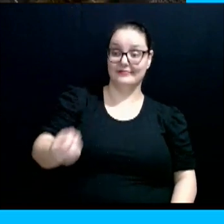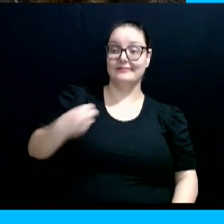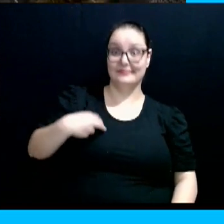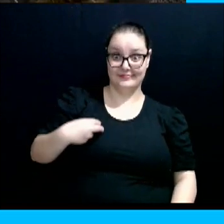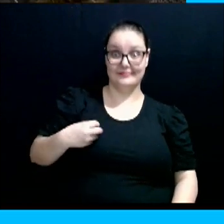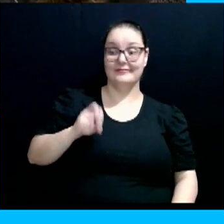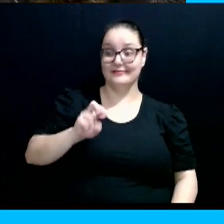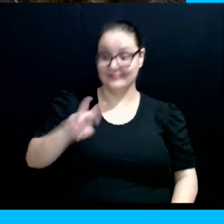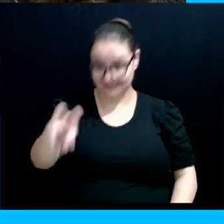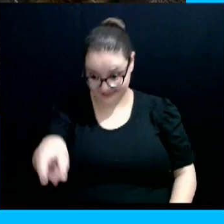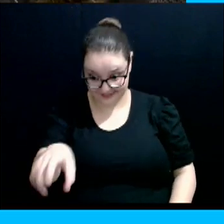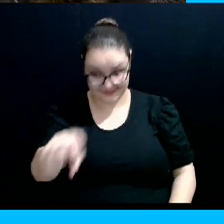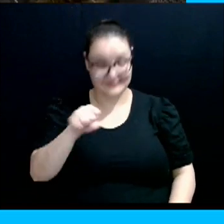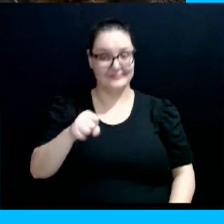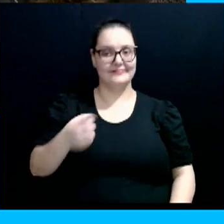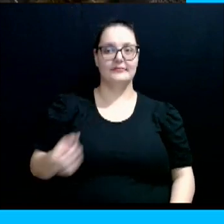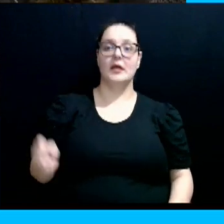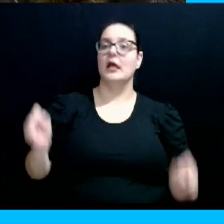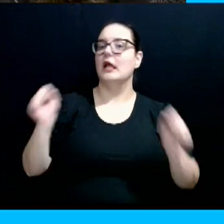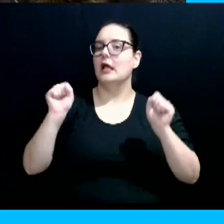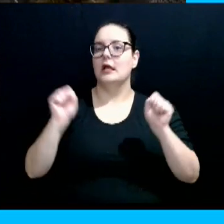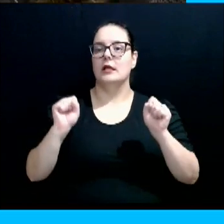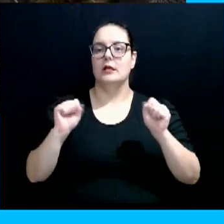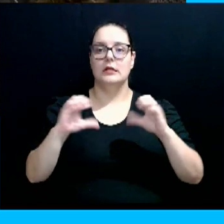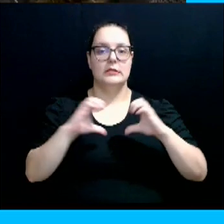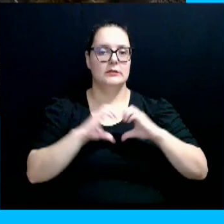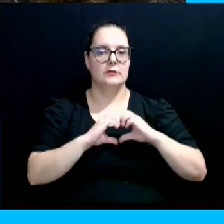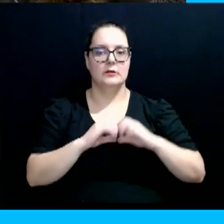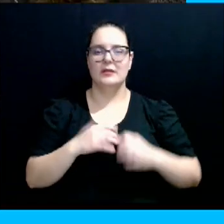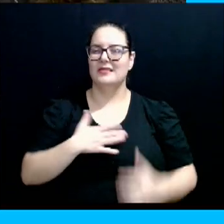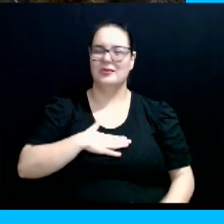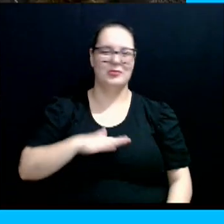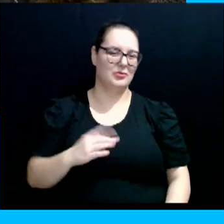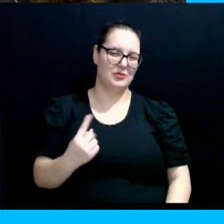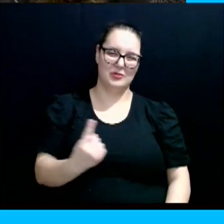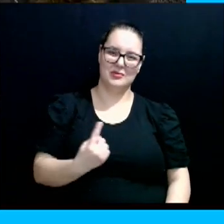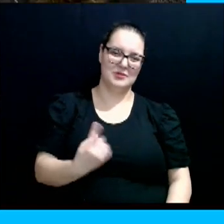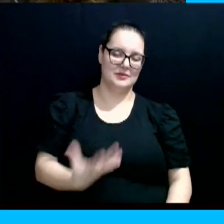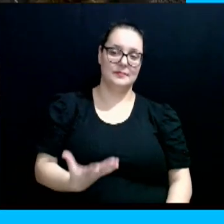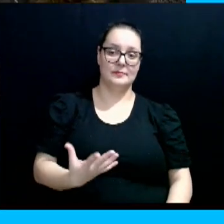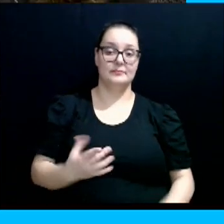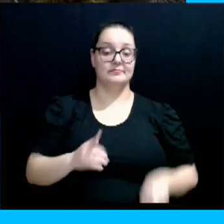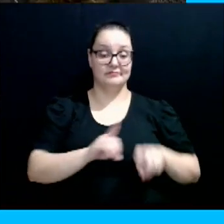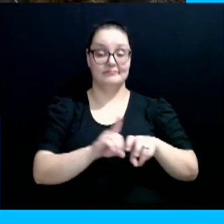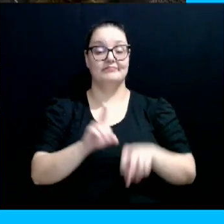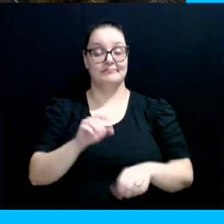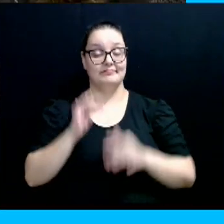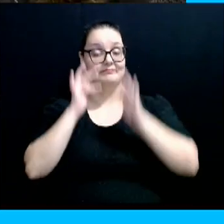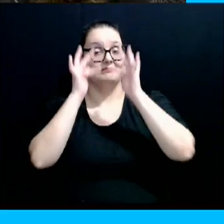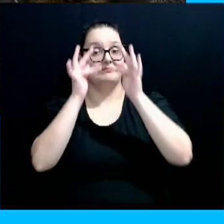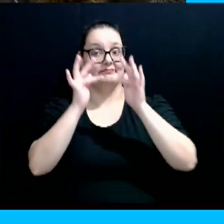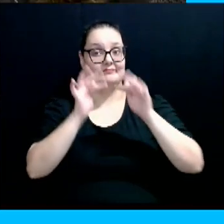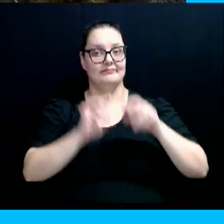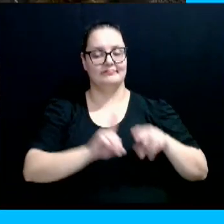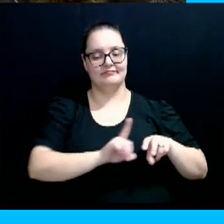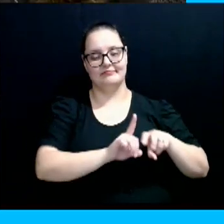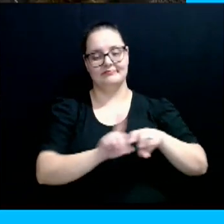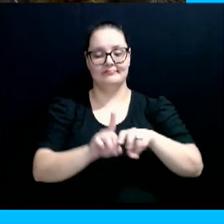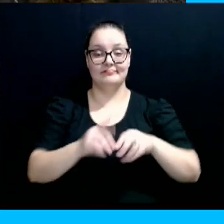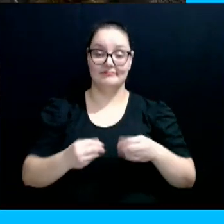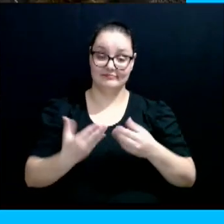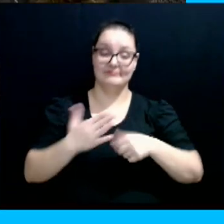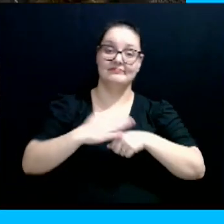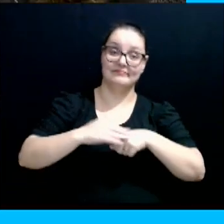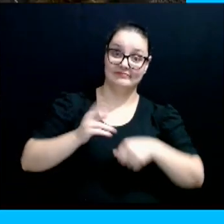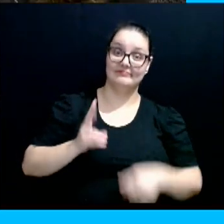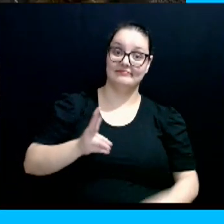extremamente apegado e detesta a solidão. Se você busca um companheiro fiel que vai te seguir pela casa e te dar carinho constante, o